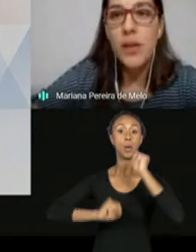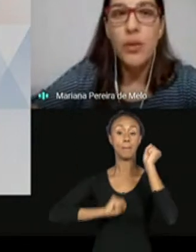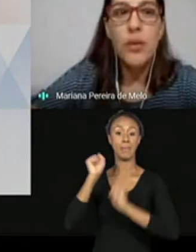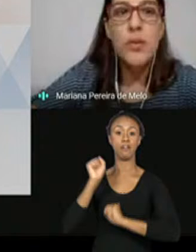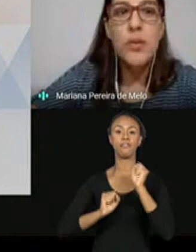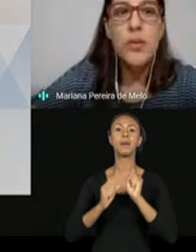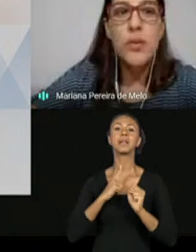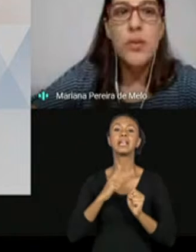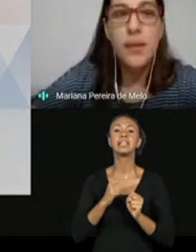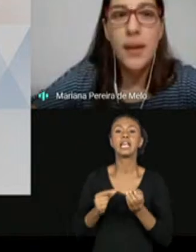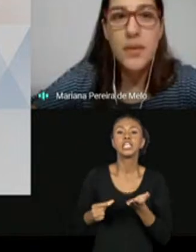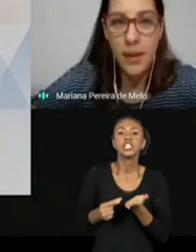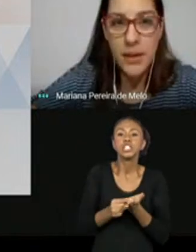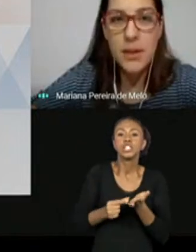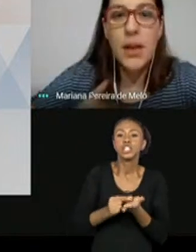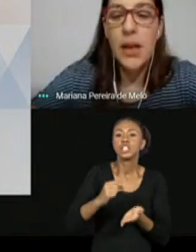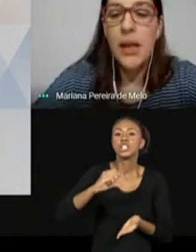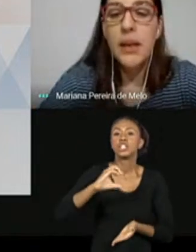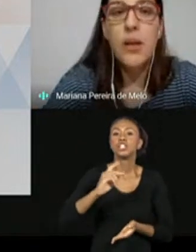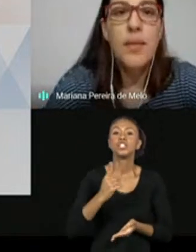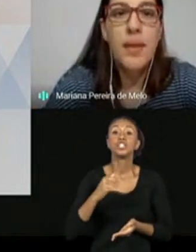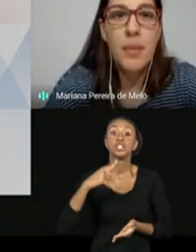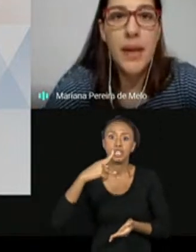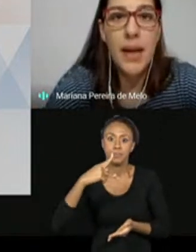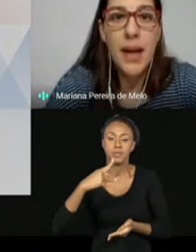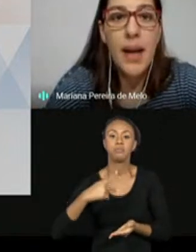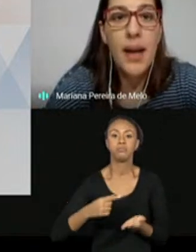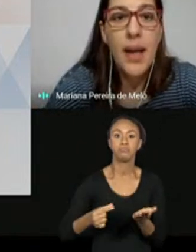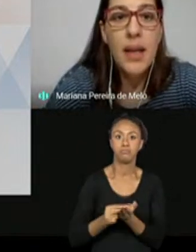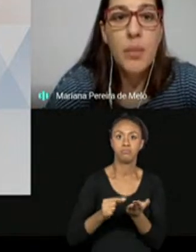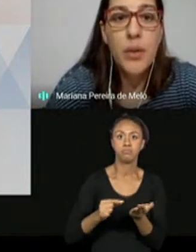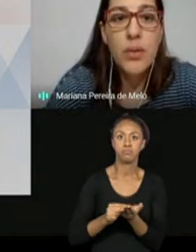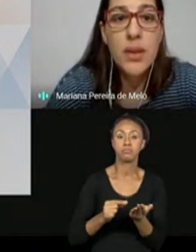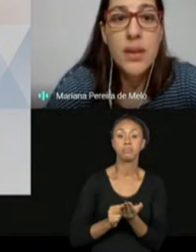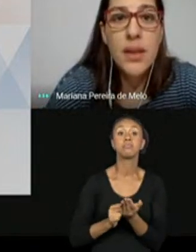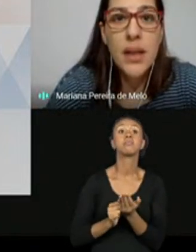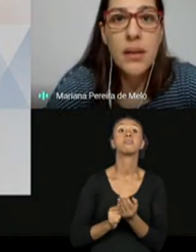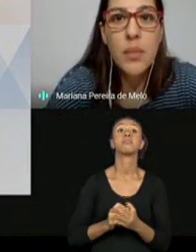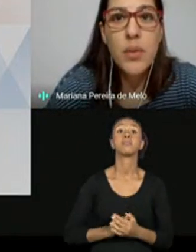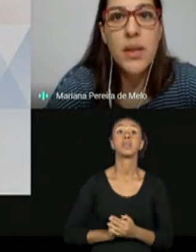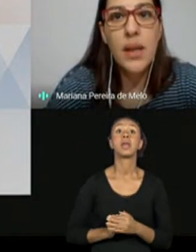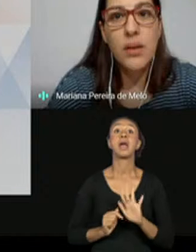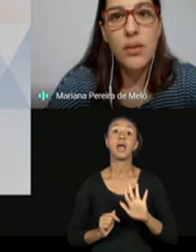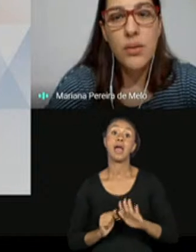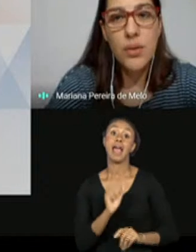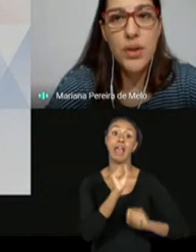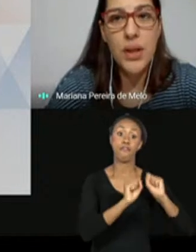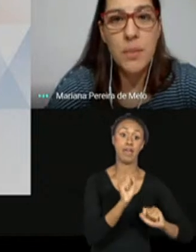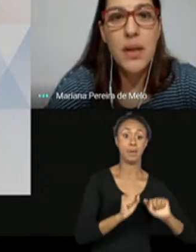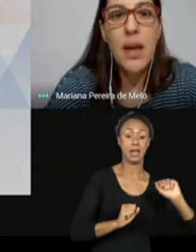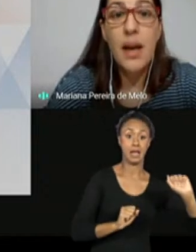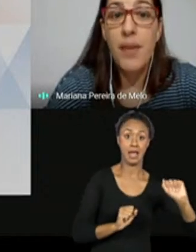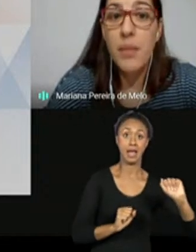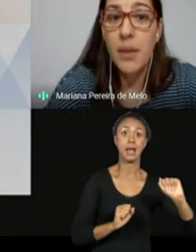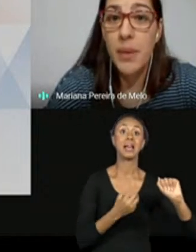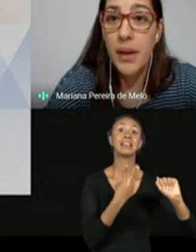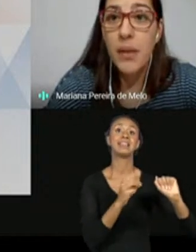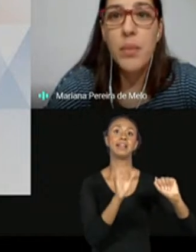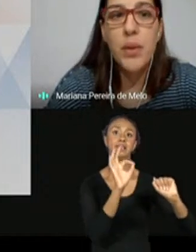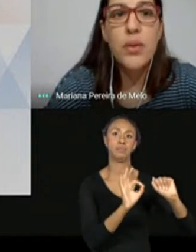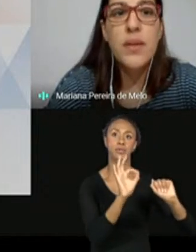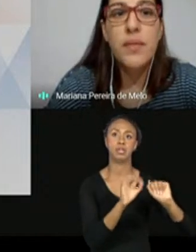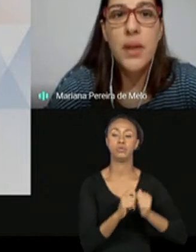chips eletrônicos em 3 fábricas. Então a fábrica A, ela produz 30% dos chips. A fábrica